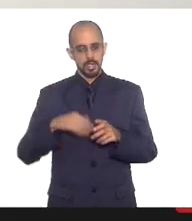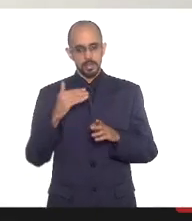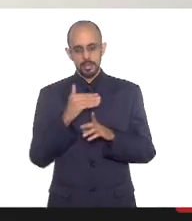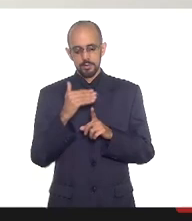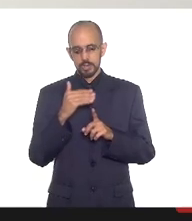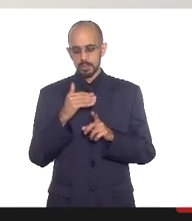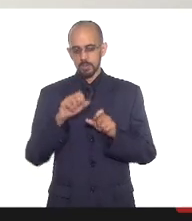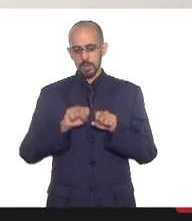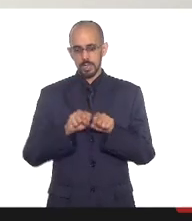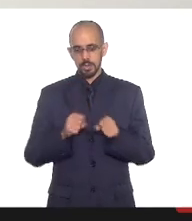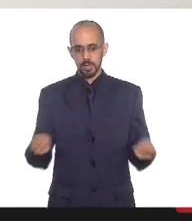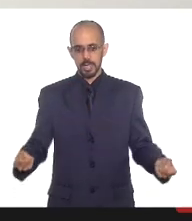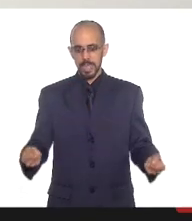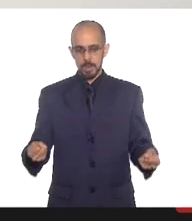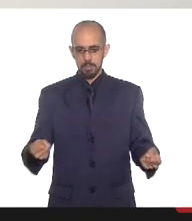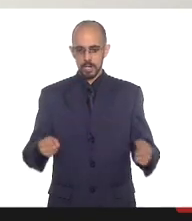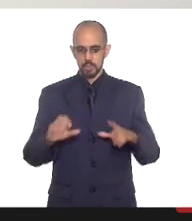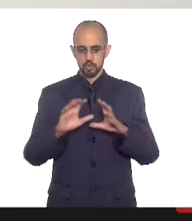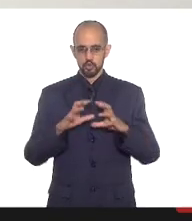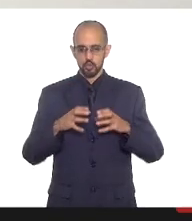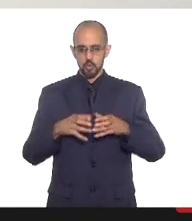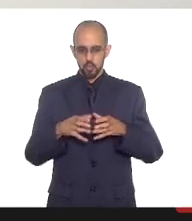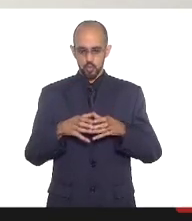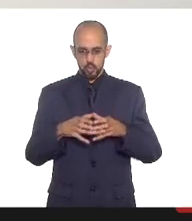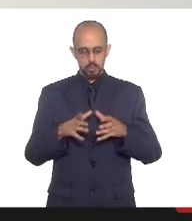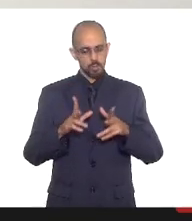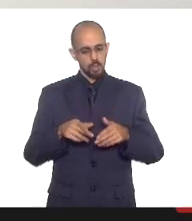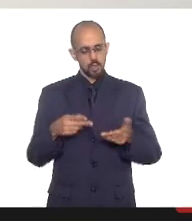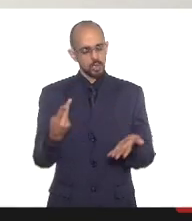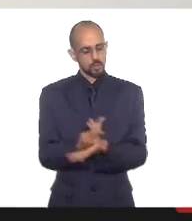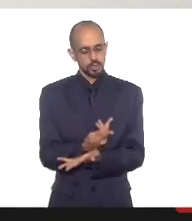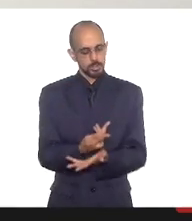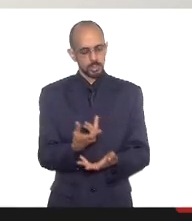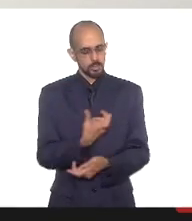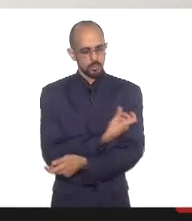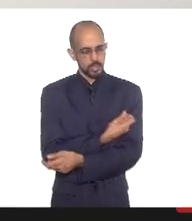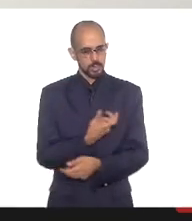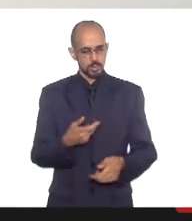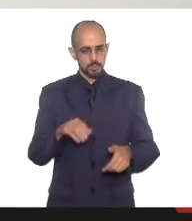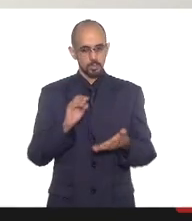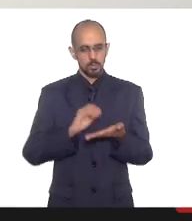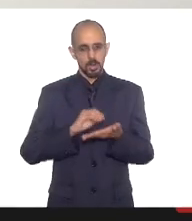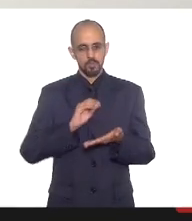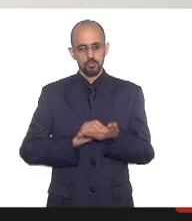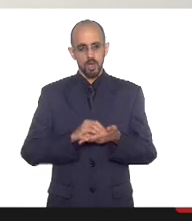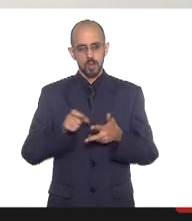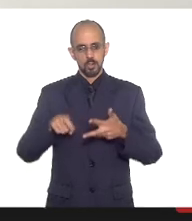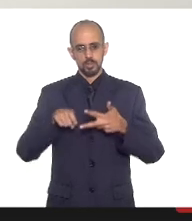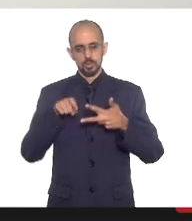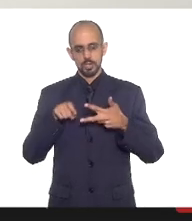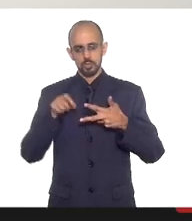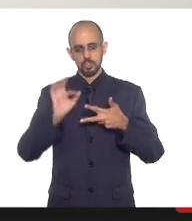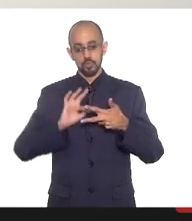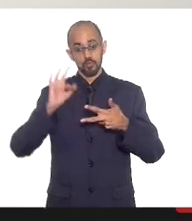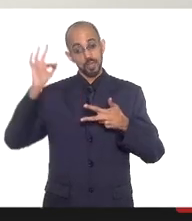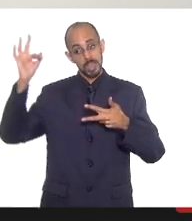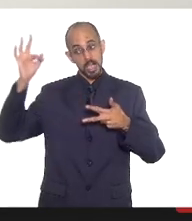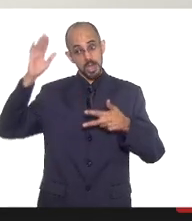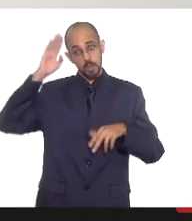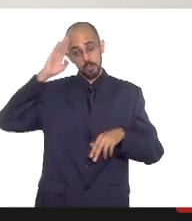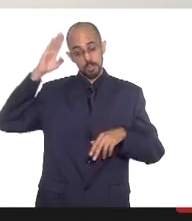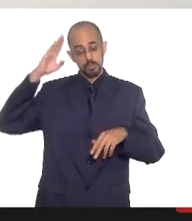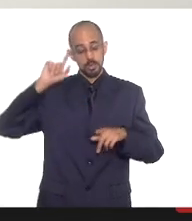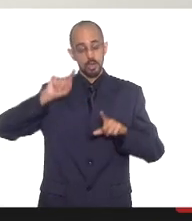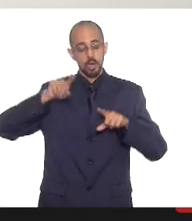o que tá acontecendo agora com a situação das vacinas né Por uma ausência do executivo Federal por uma